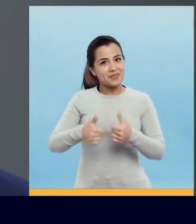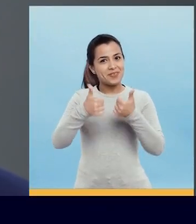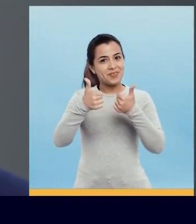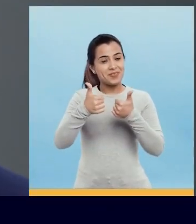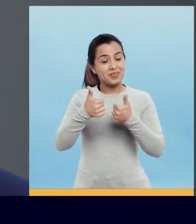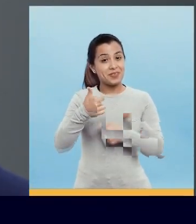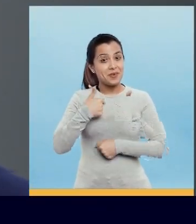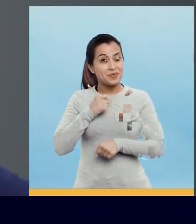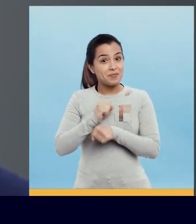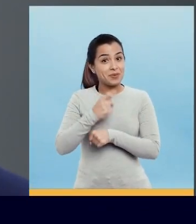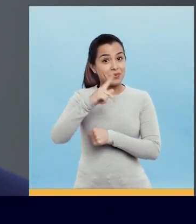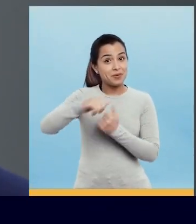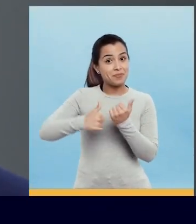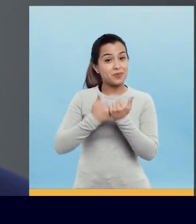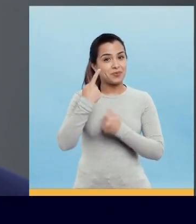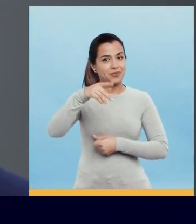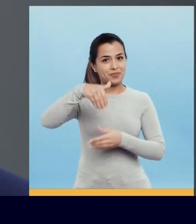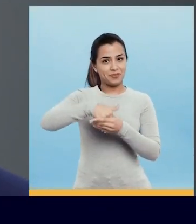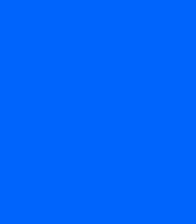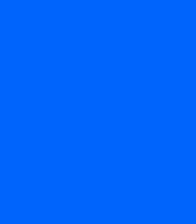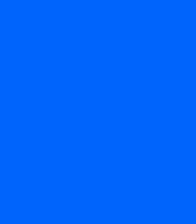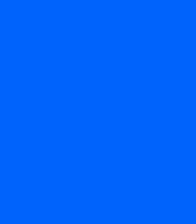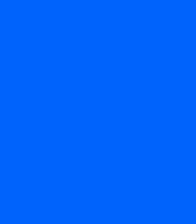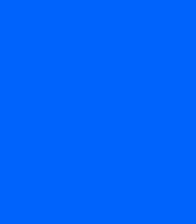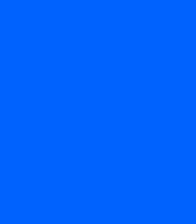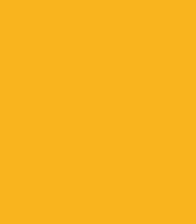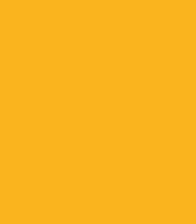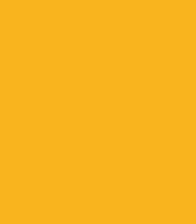conto com o seu apoio e o seu voto.